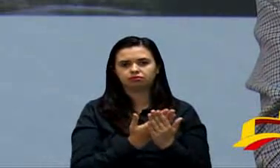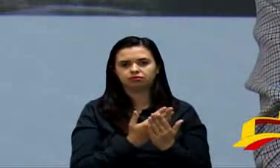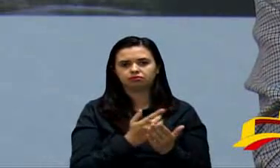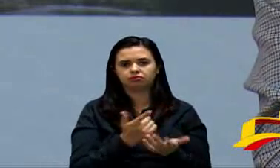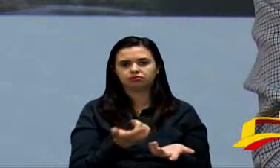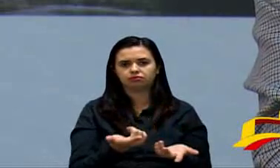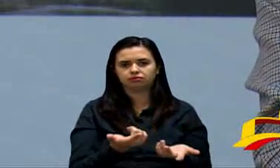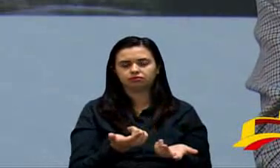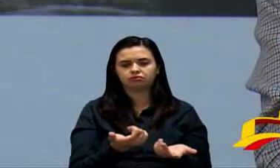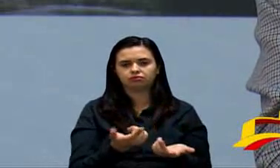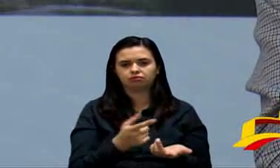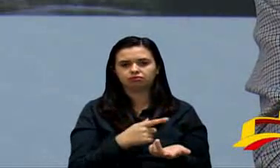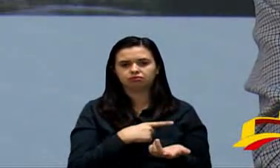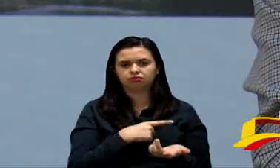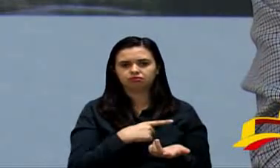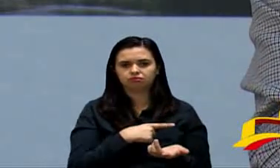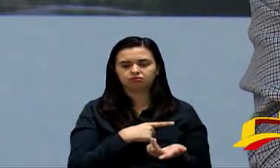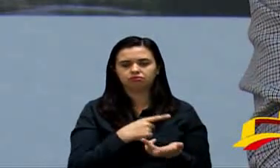servindo para tudo.